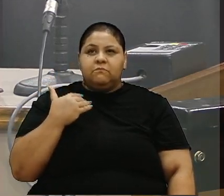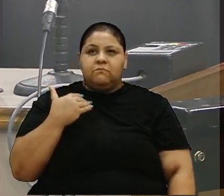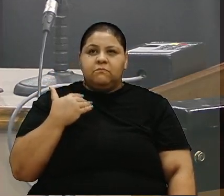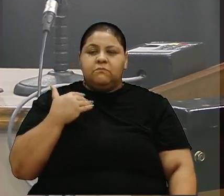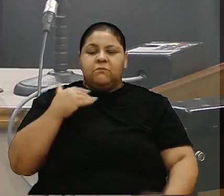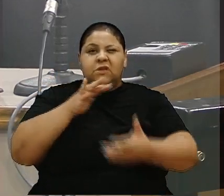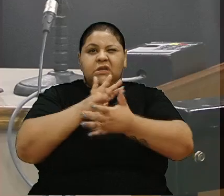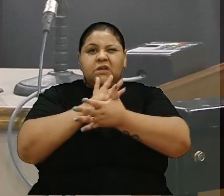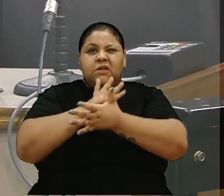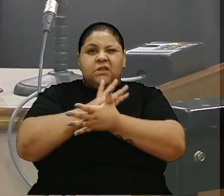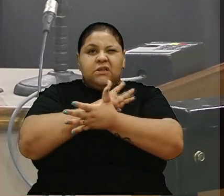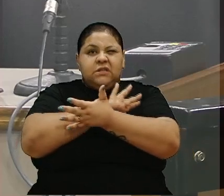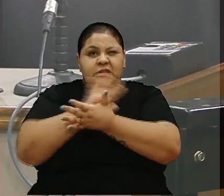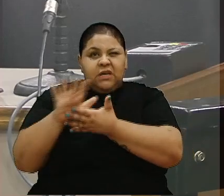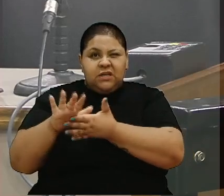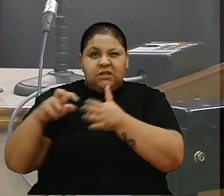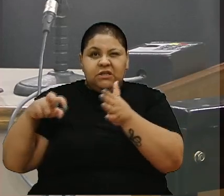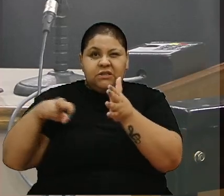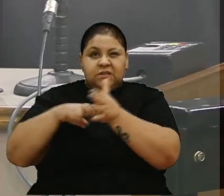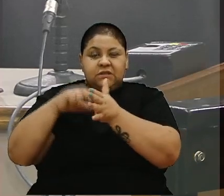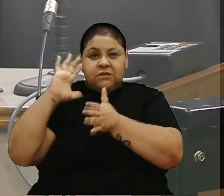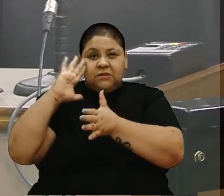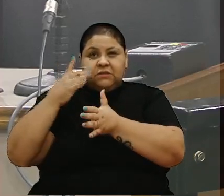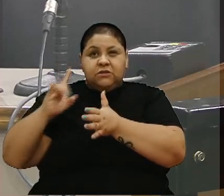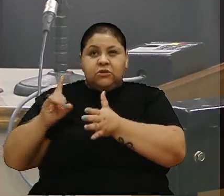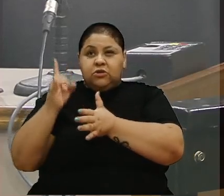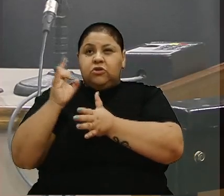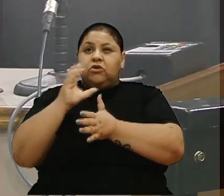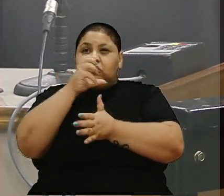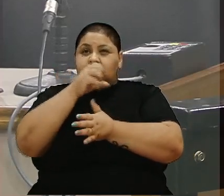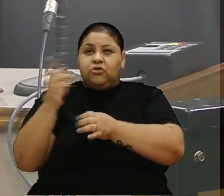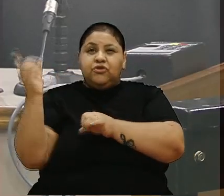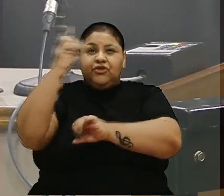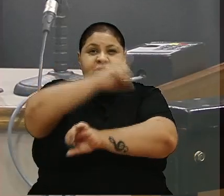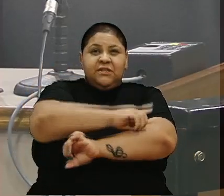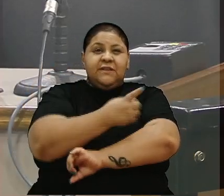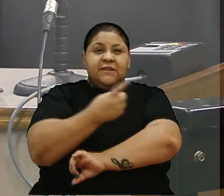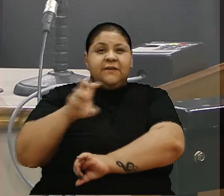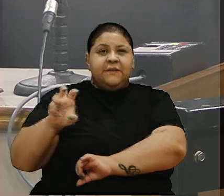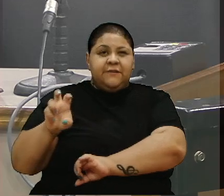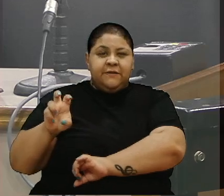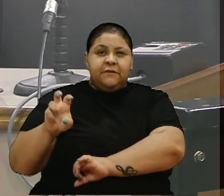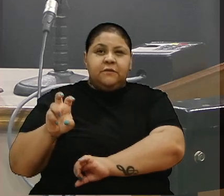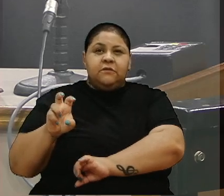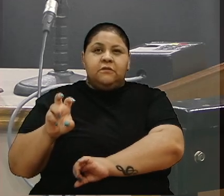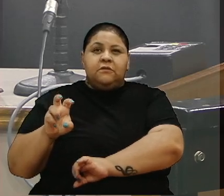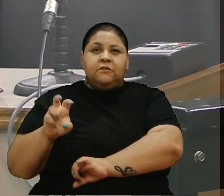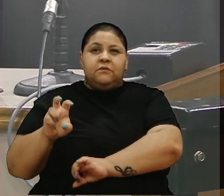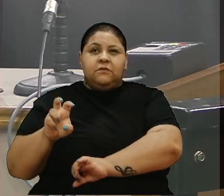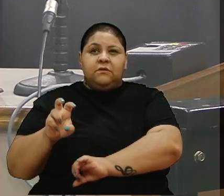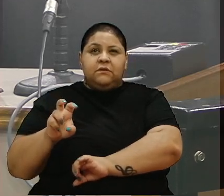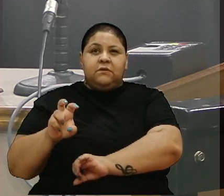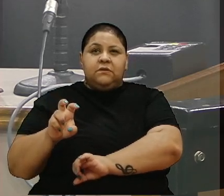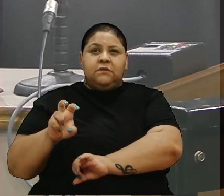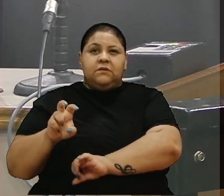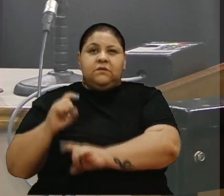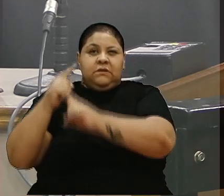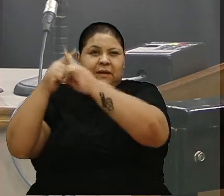naquele trágico acidente que aconteceu no último sábado, dia 15, ali naquela prova, né,